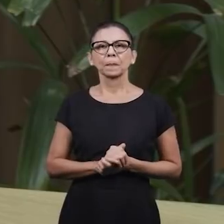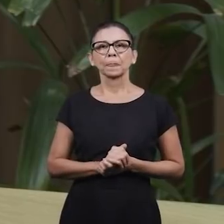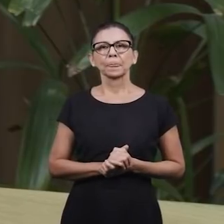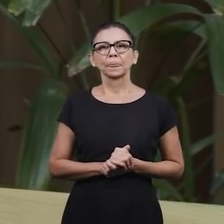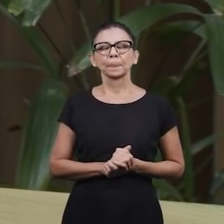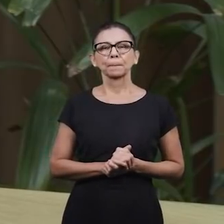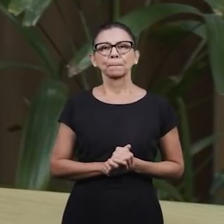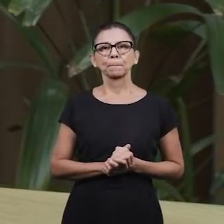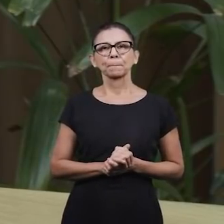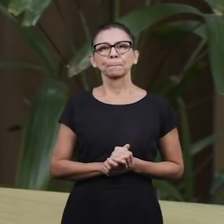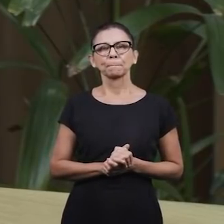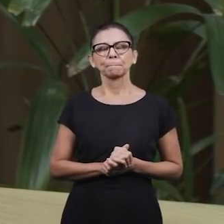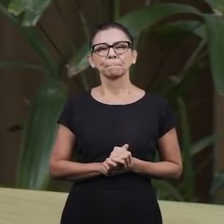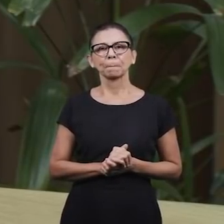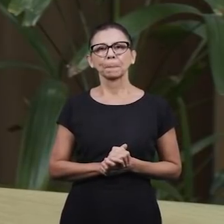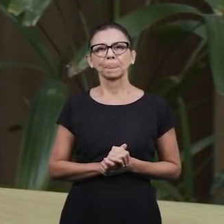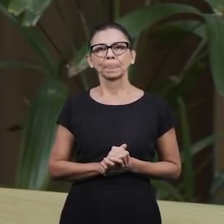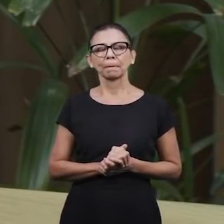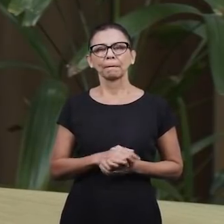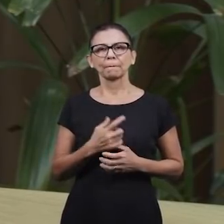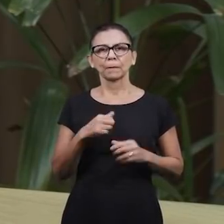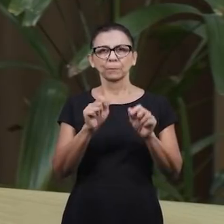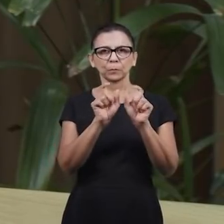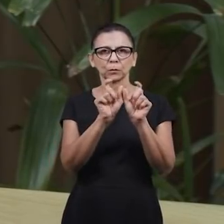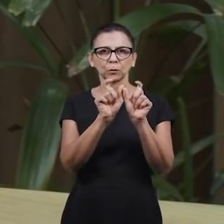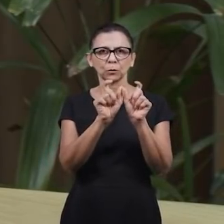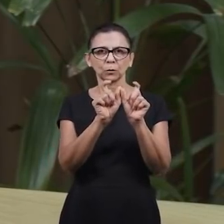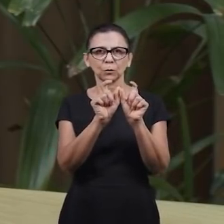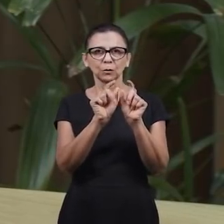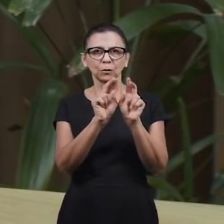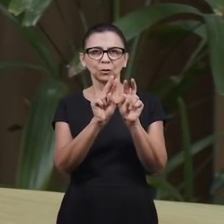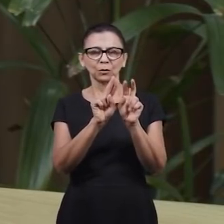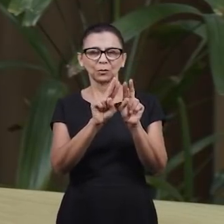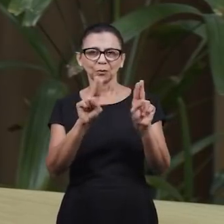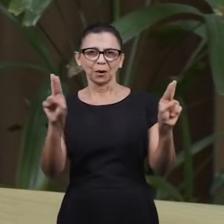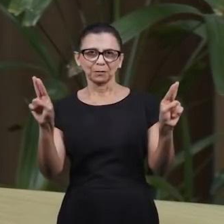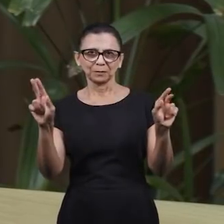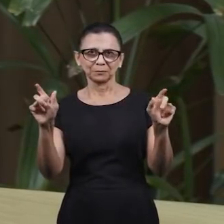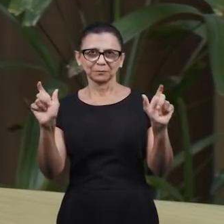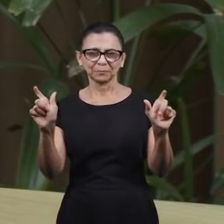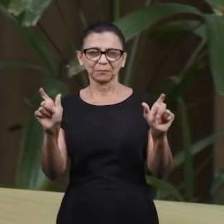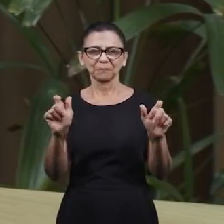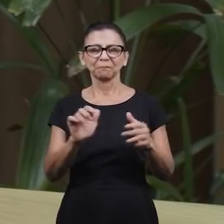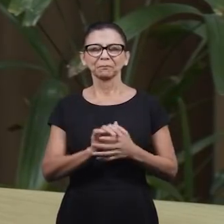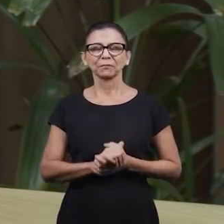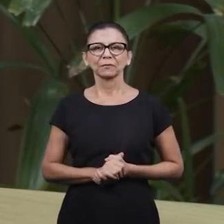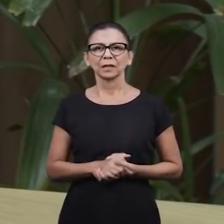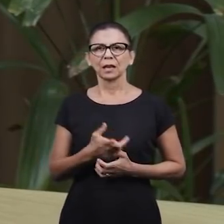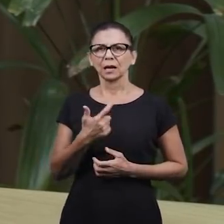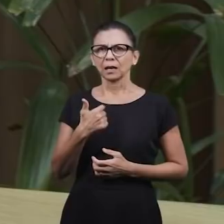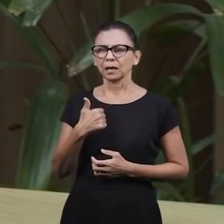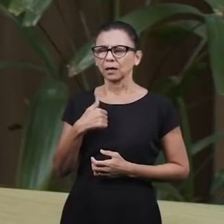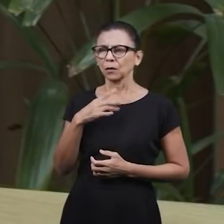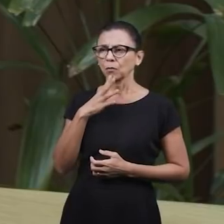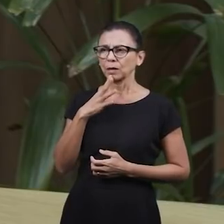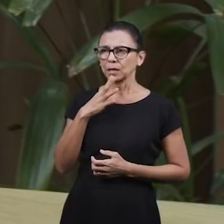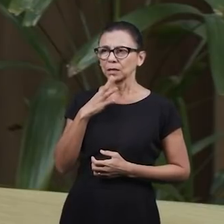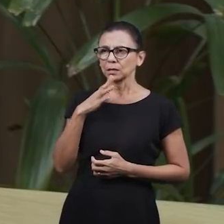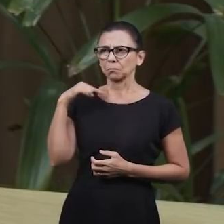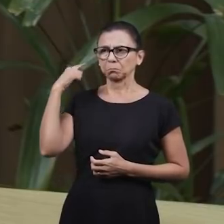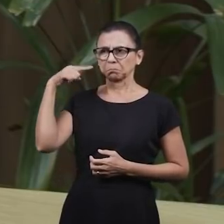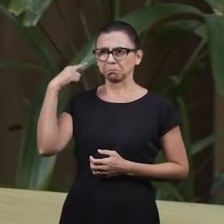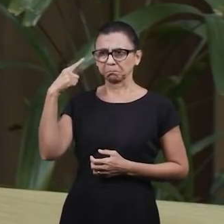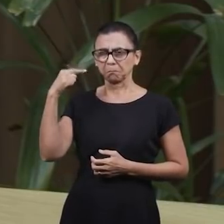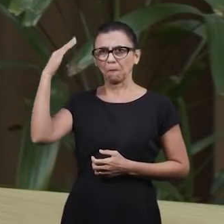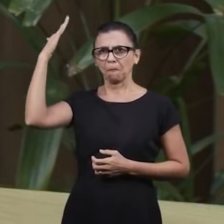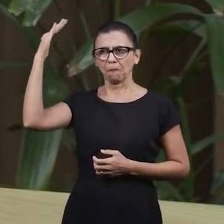um advogado que mora no meu bairro, muito bem sucedido, por sinal, tem muito êxito nas